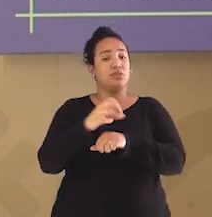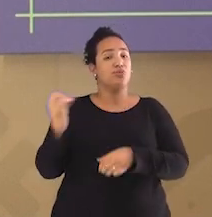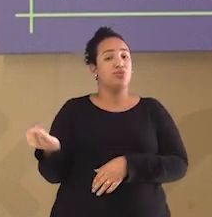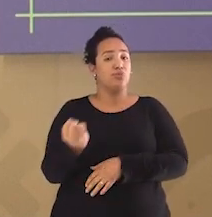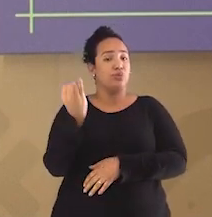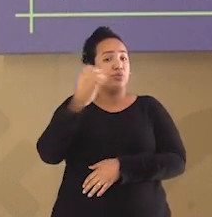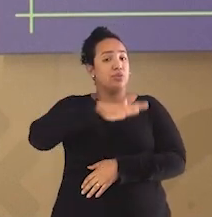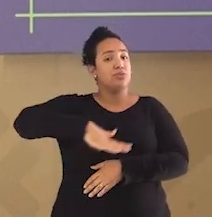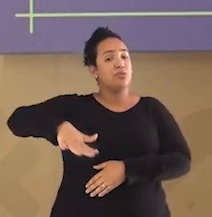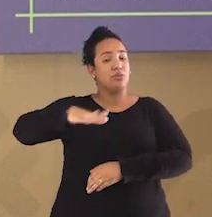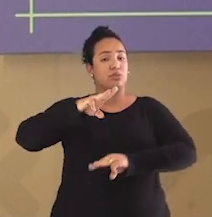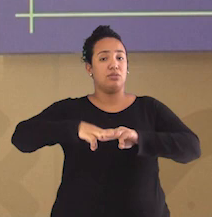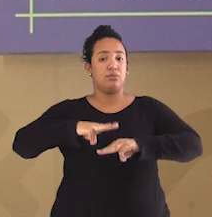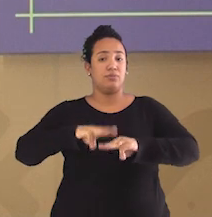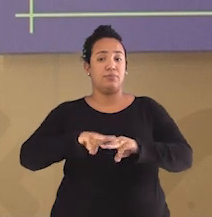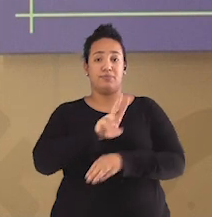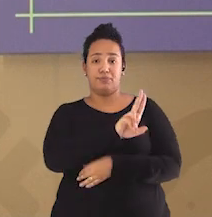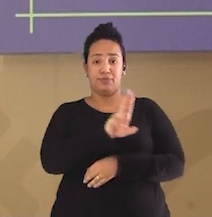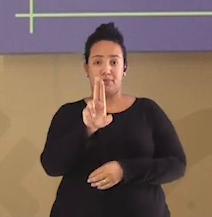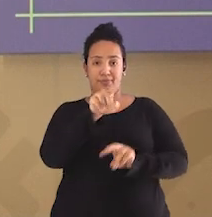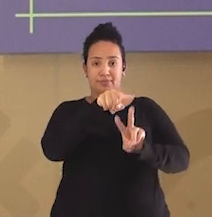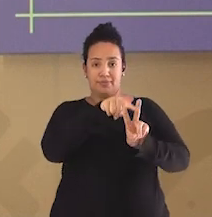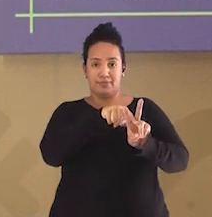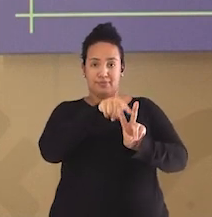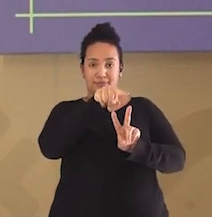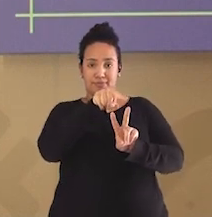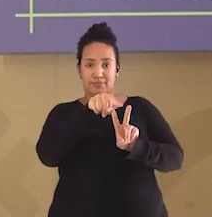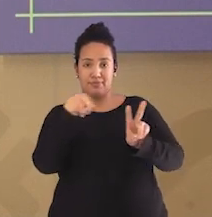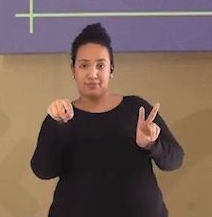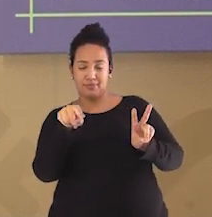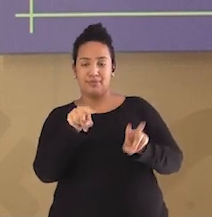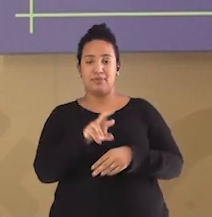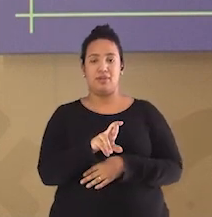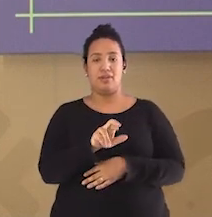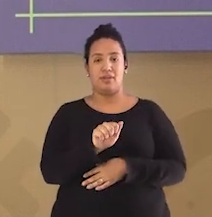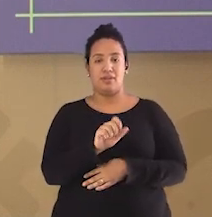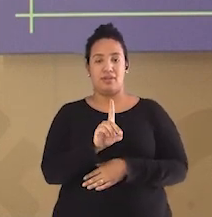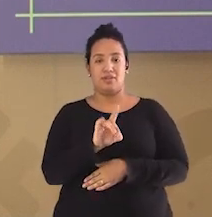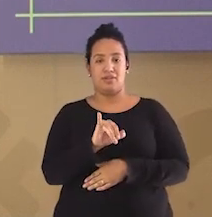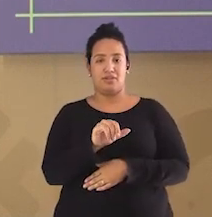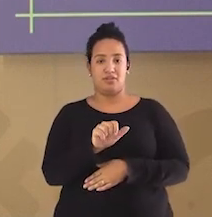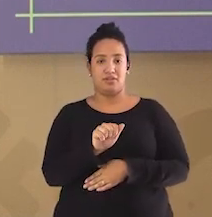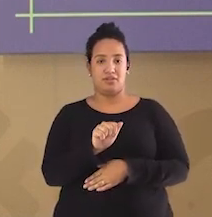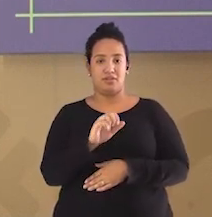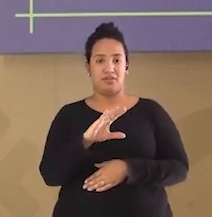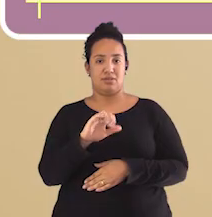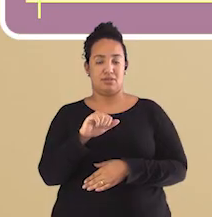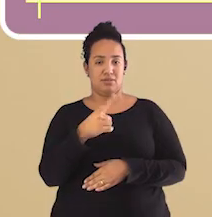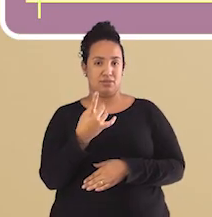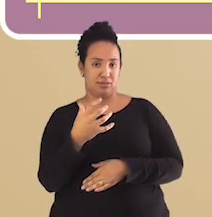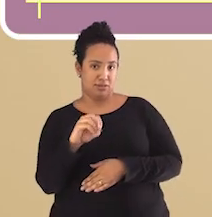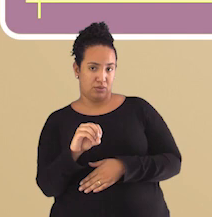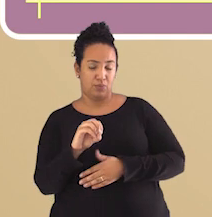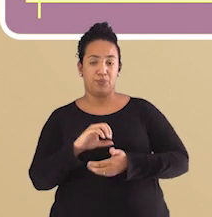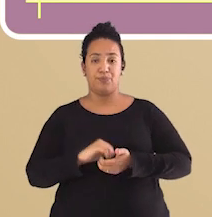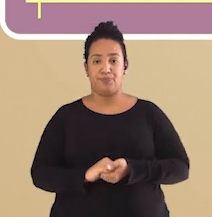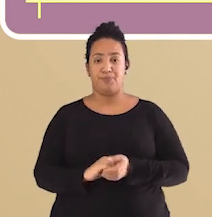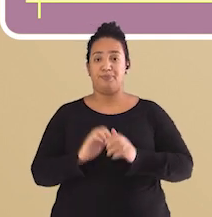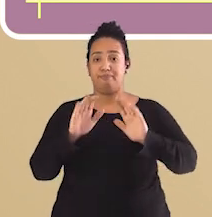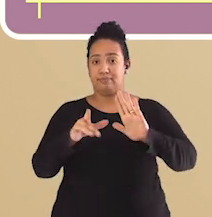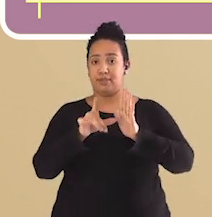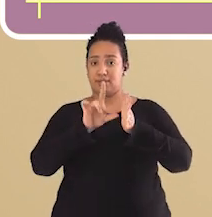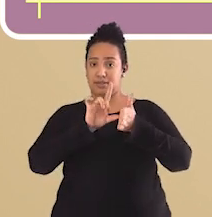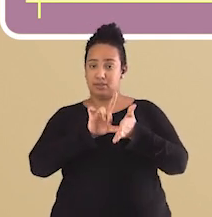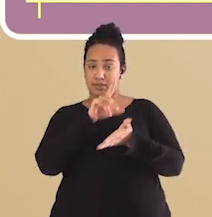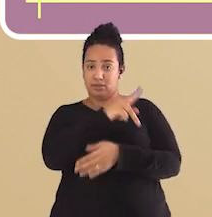importante na matemática, que é a radiciação, em especial a raiz quadrada. Mas antes, para